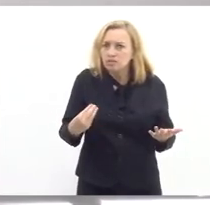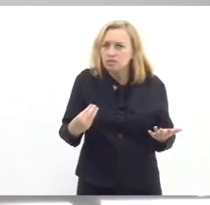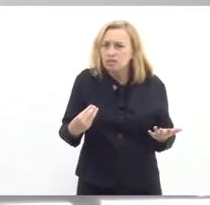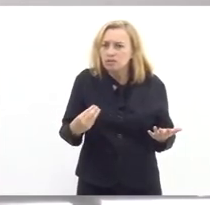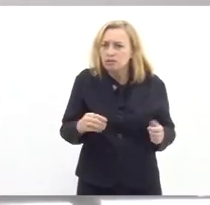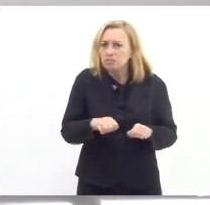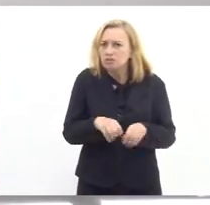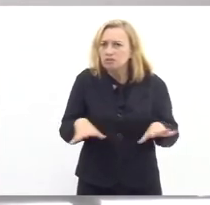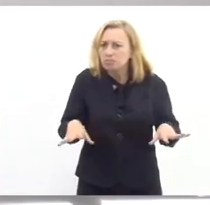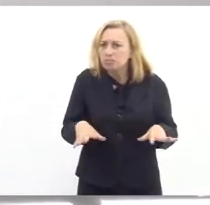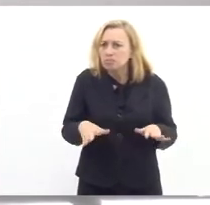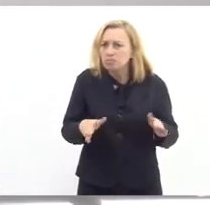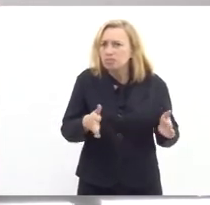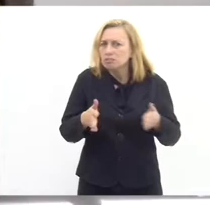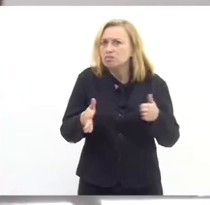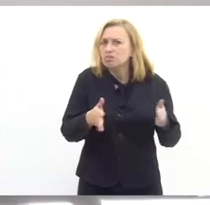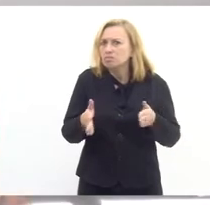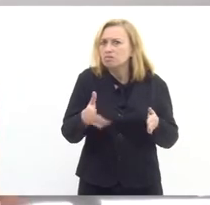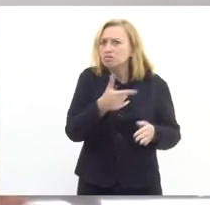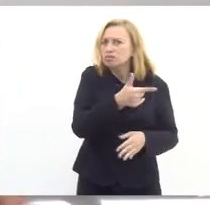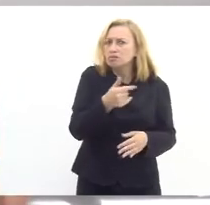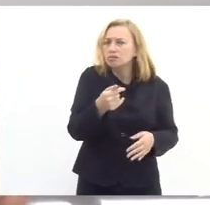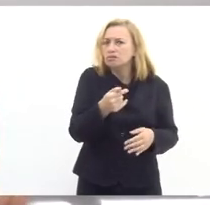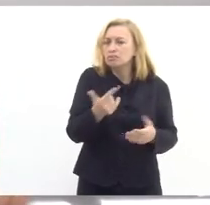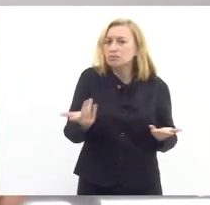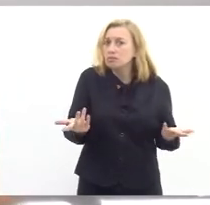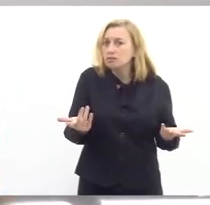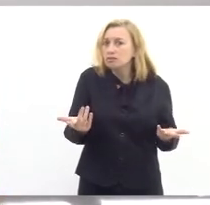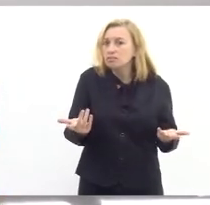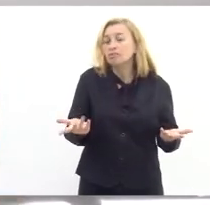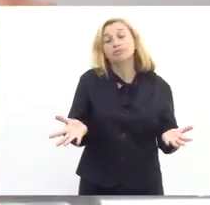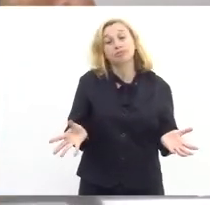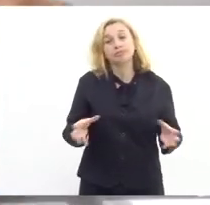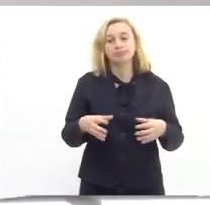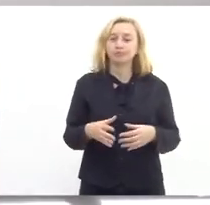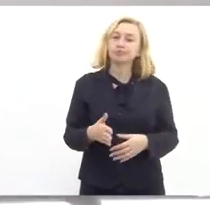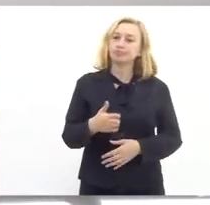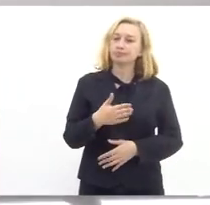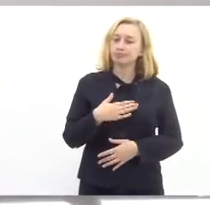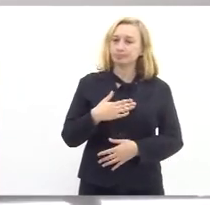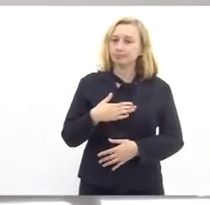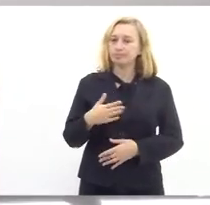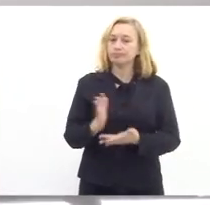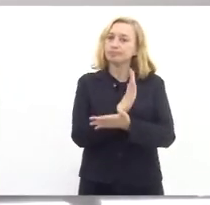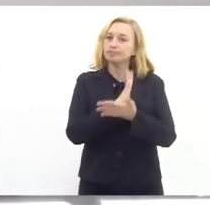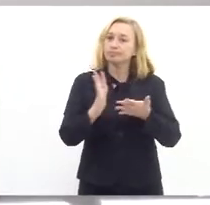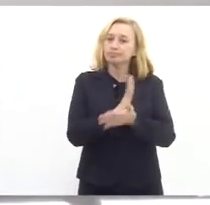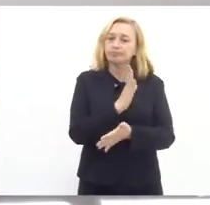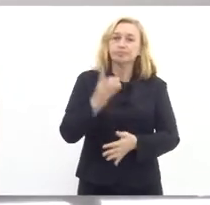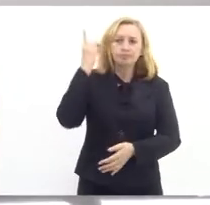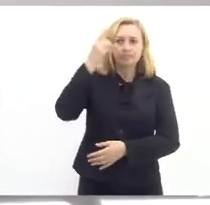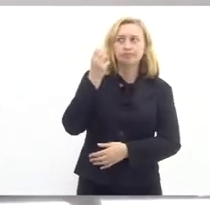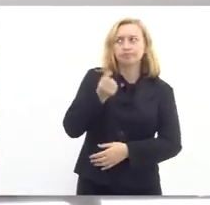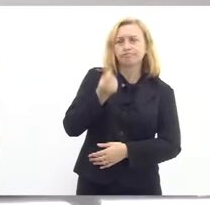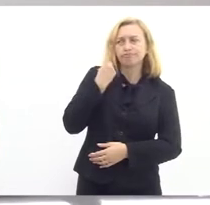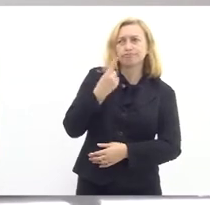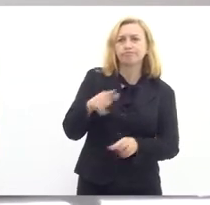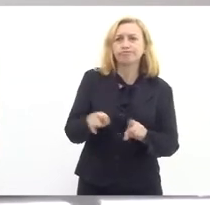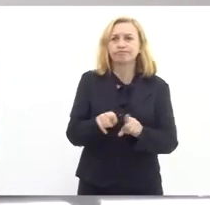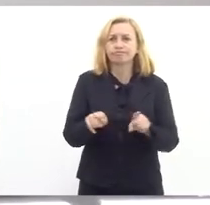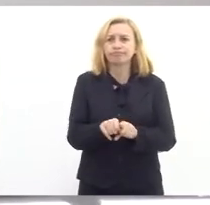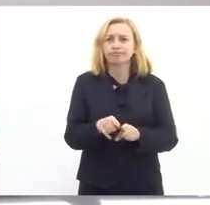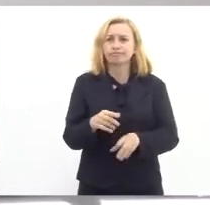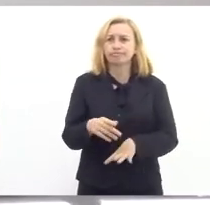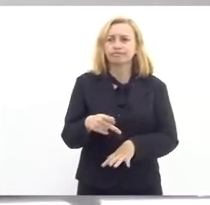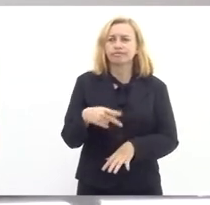se estranhar, por parte, no caso da presidente dessa comissão parlamentar de inquérito, da minha parte, alguns deputados também estranharam. Então, por isso que eu fiz